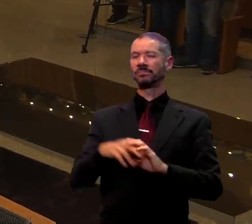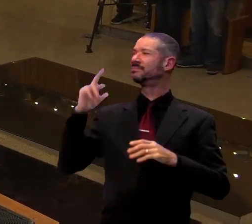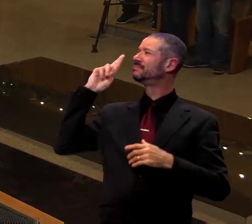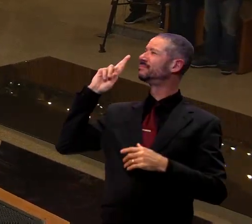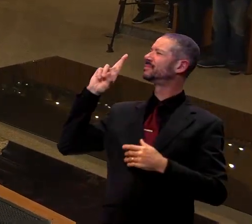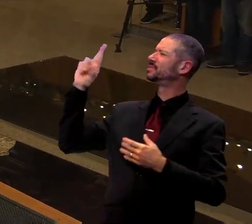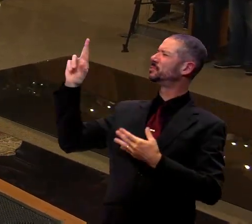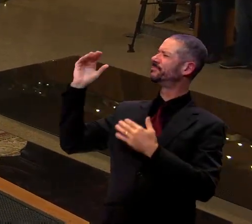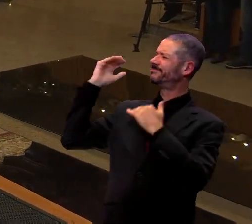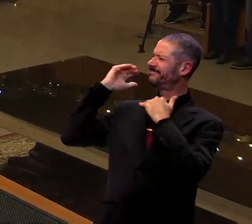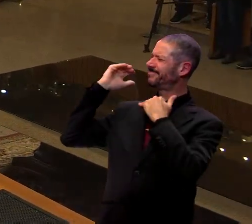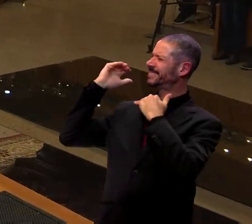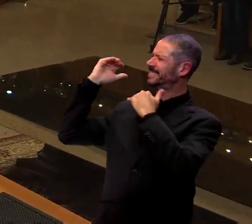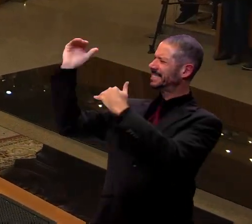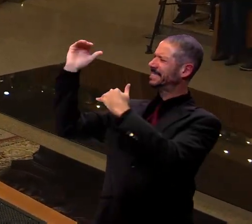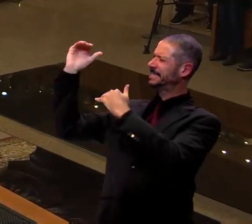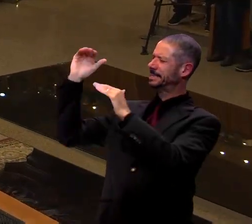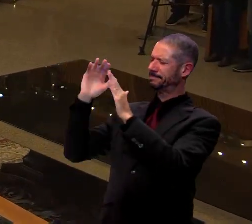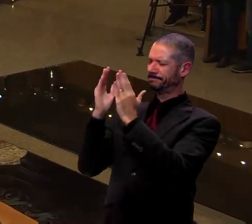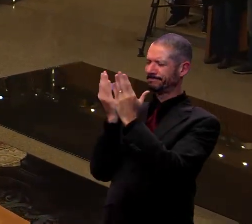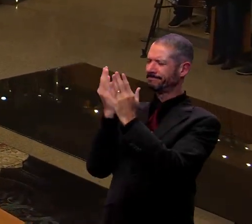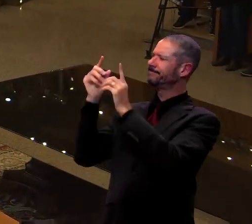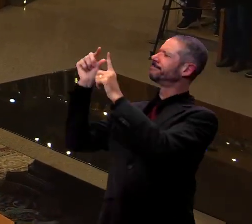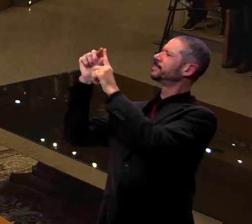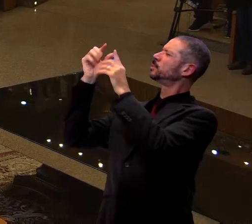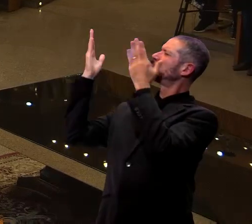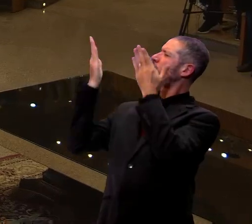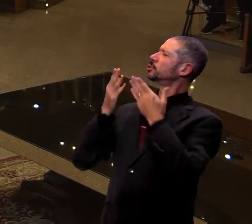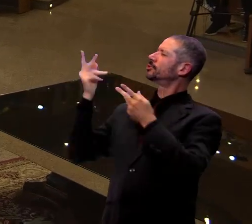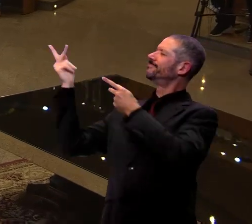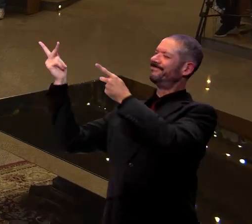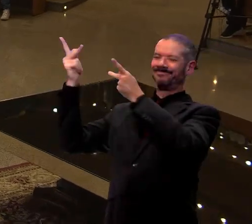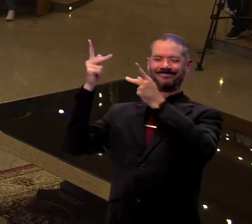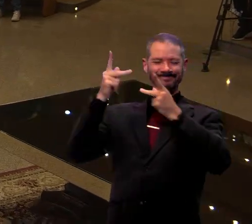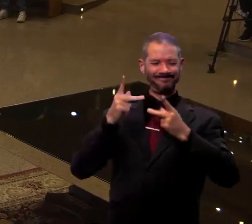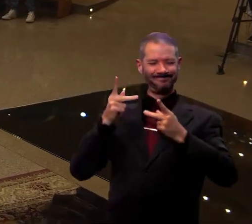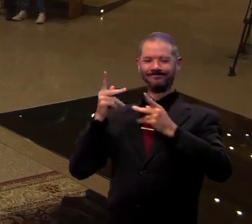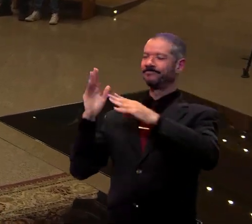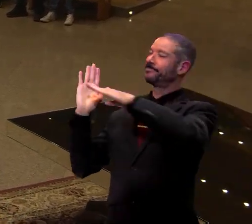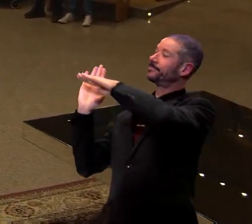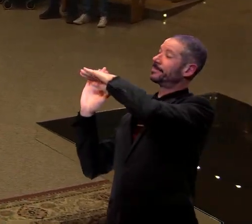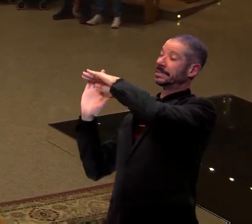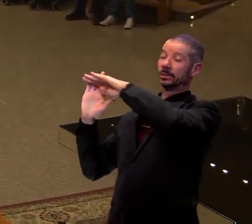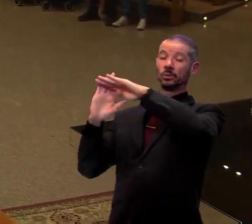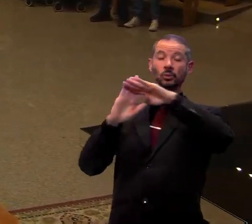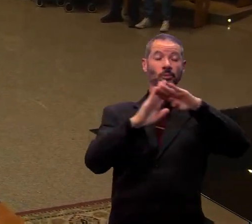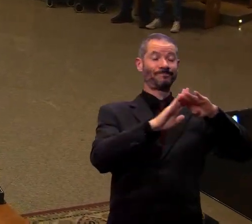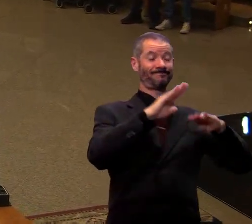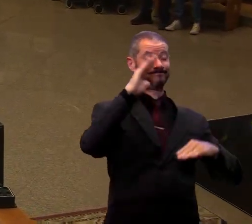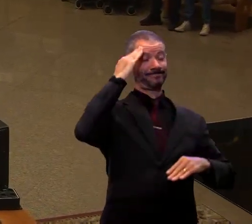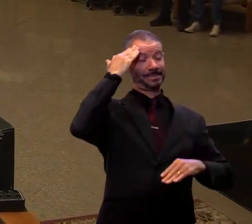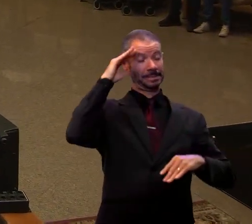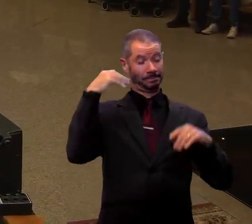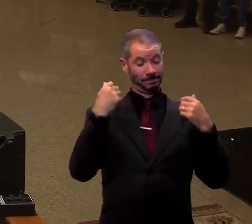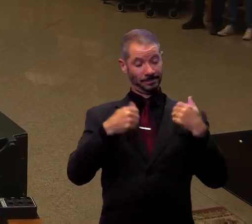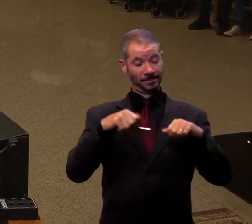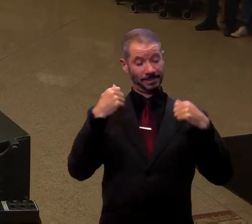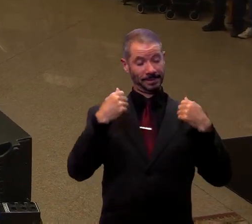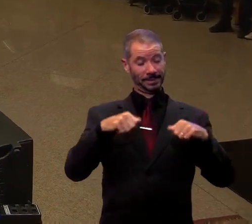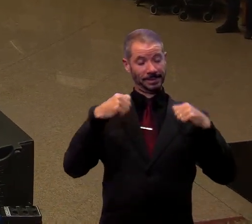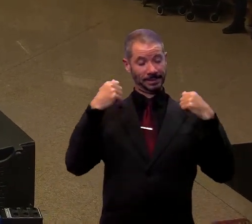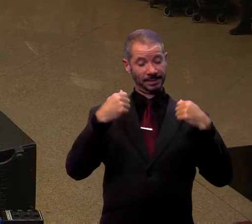Senhor, eu quero agradecer pela tua palavra, porque o Senhor hoje nos visita e nos ajuda a entender que